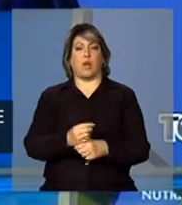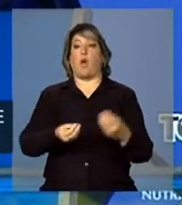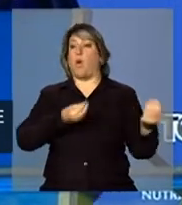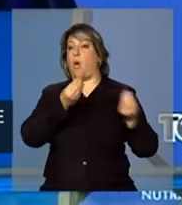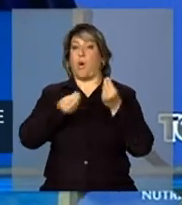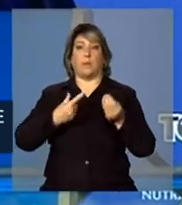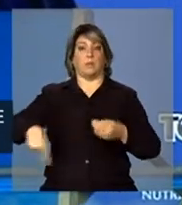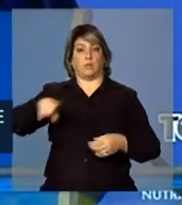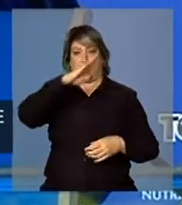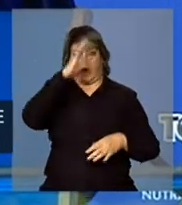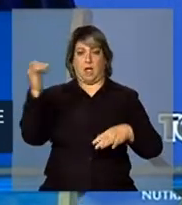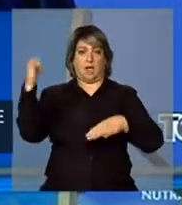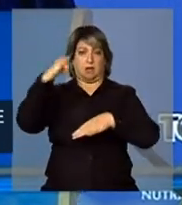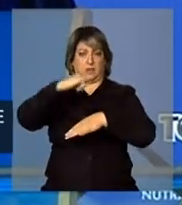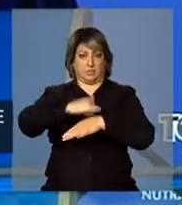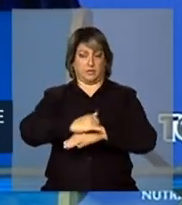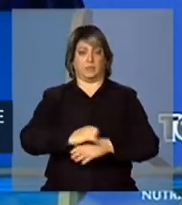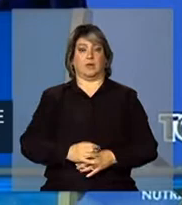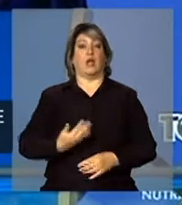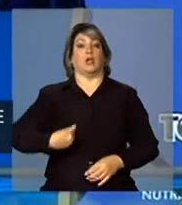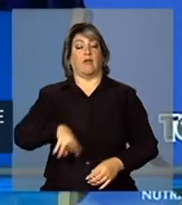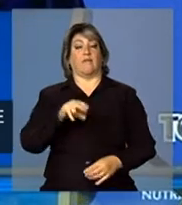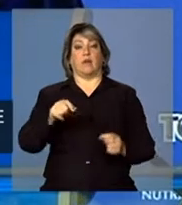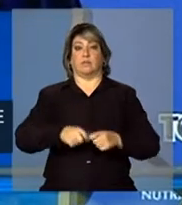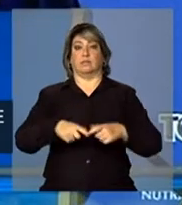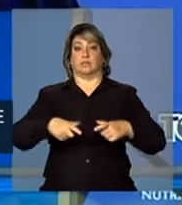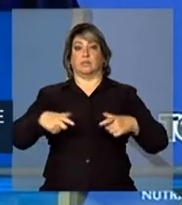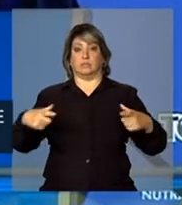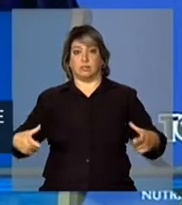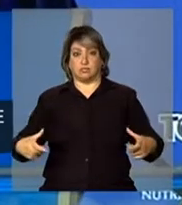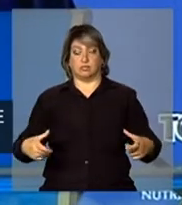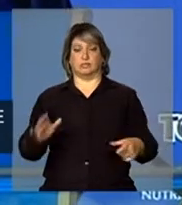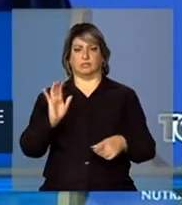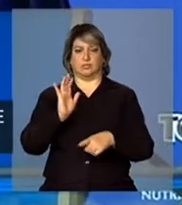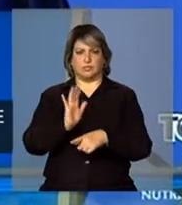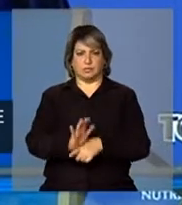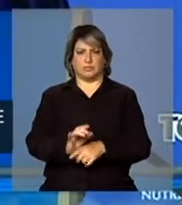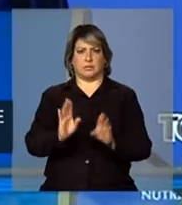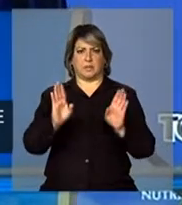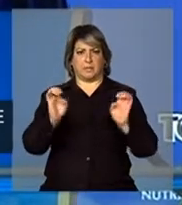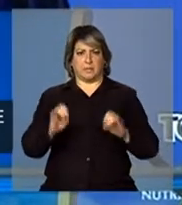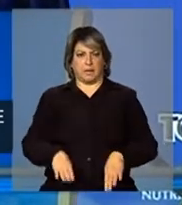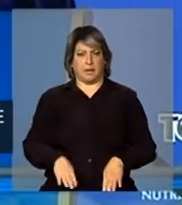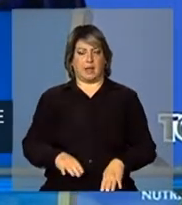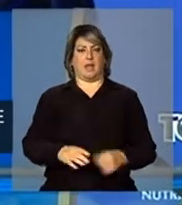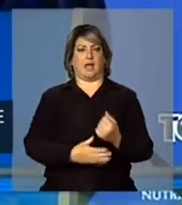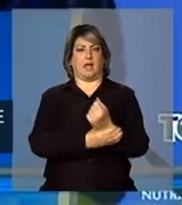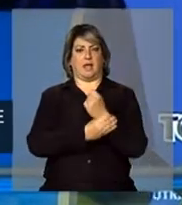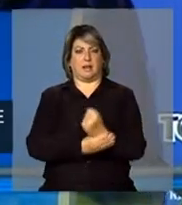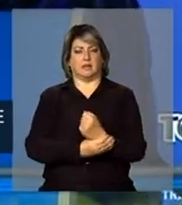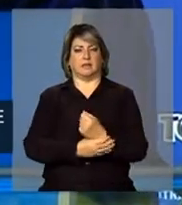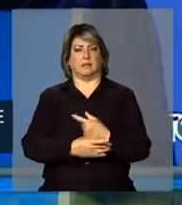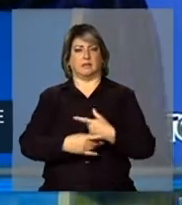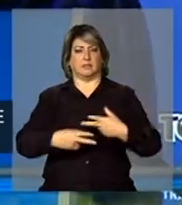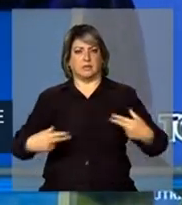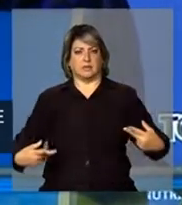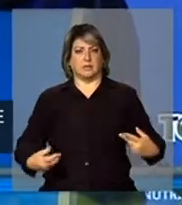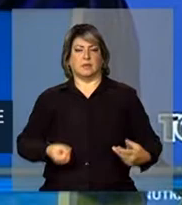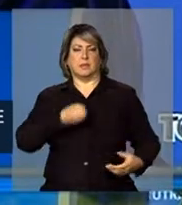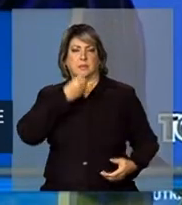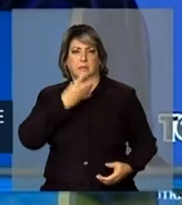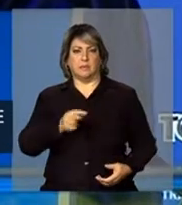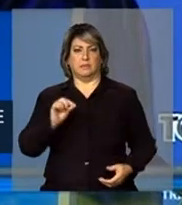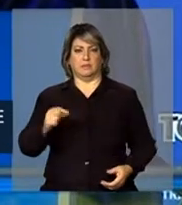aeroportos. Nós iremos ampliá-los, equipá-los, garantir uma estrutura mínima de